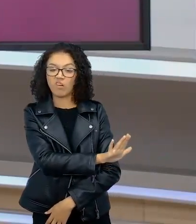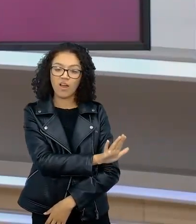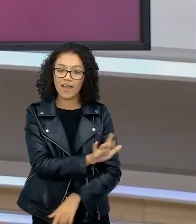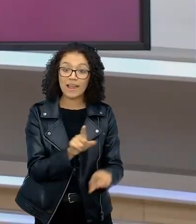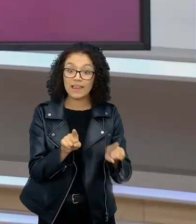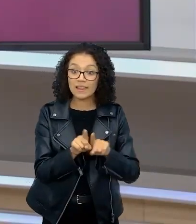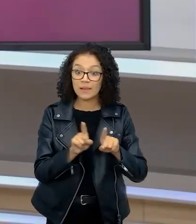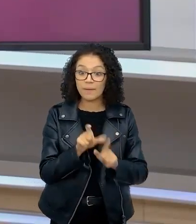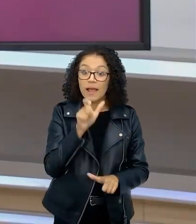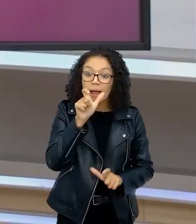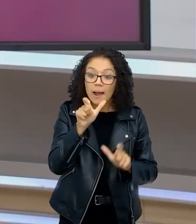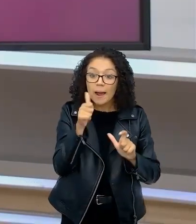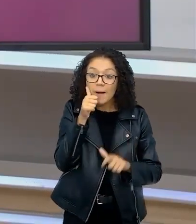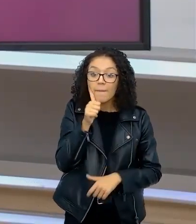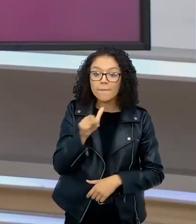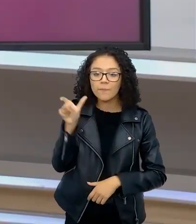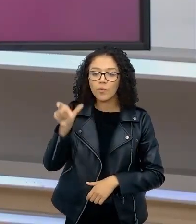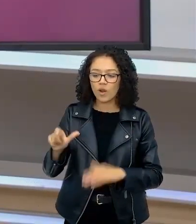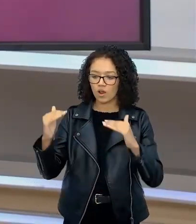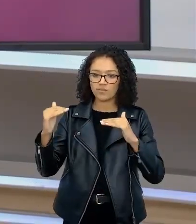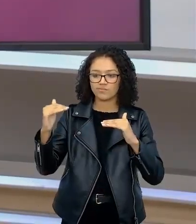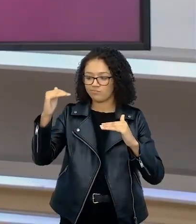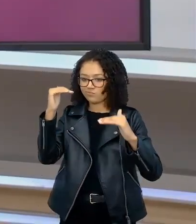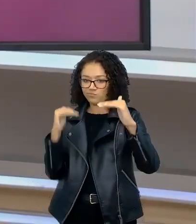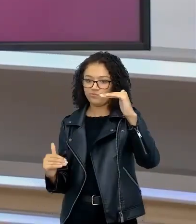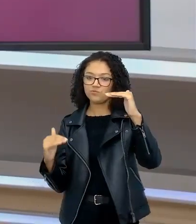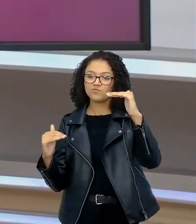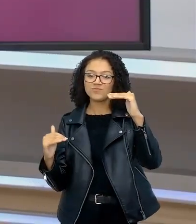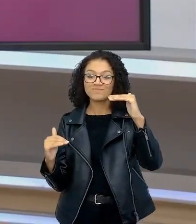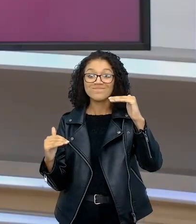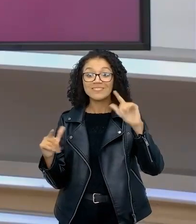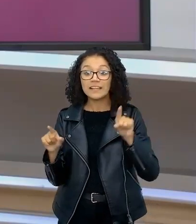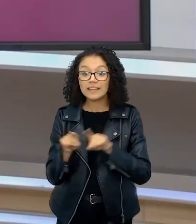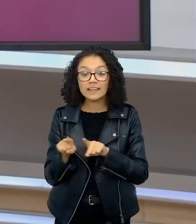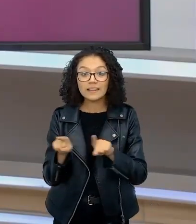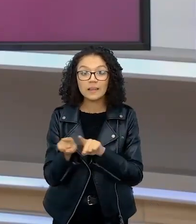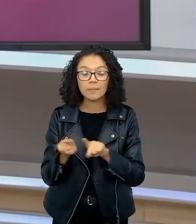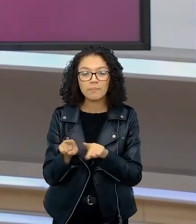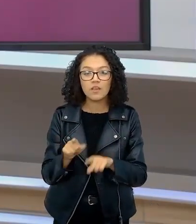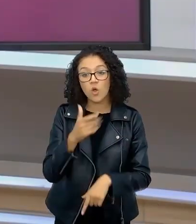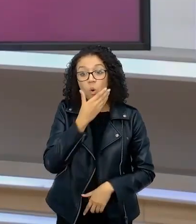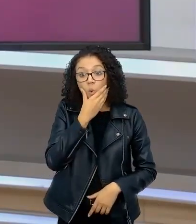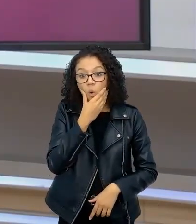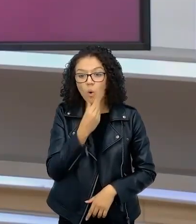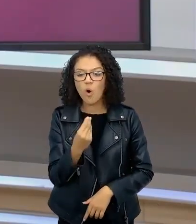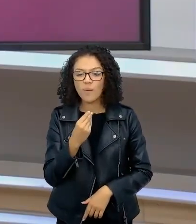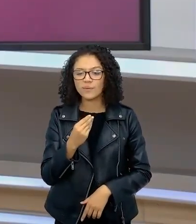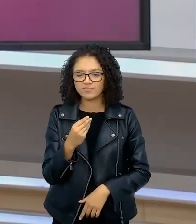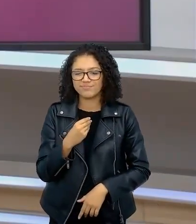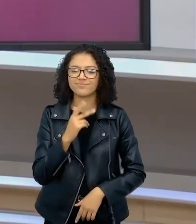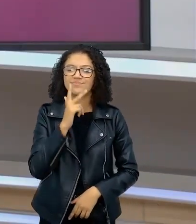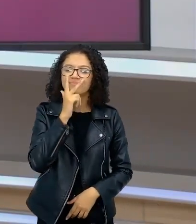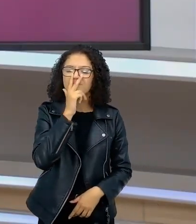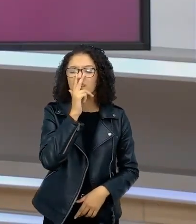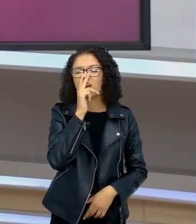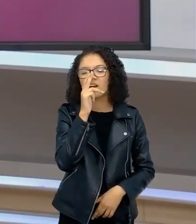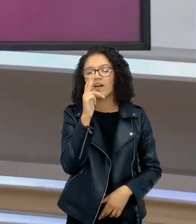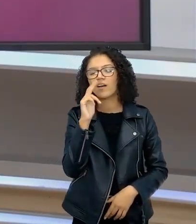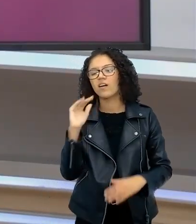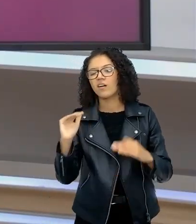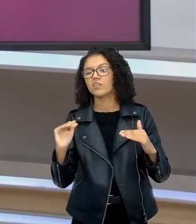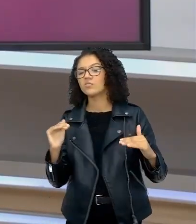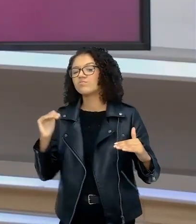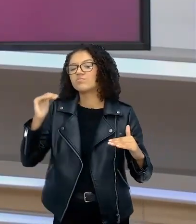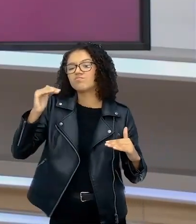numa posição inferior ao dos homens, o machismo que é aquilo que faz com que os homens acreditem que as mulheres, de alguma forma, podem